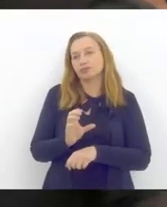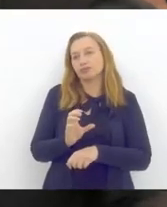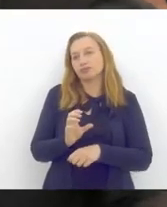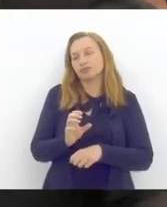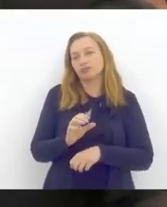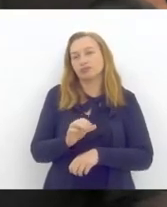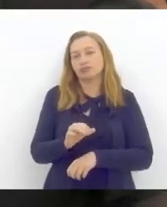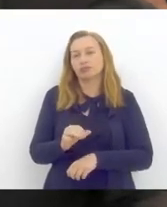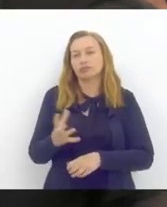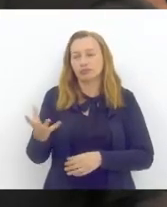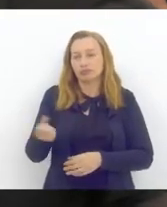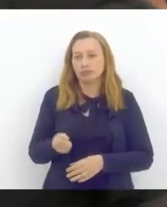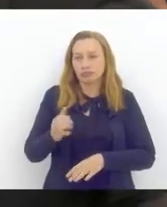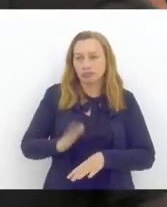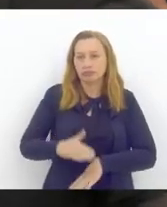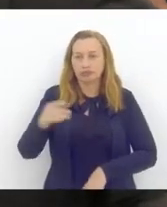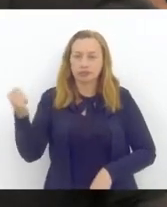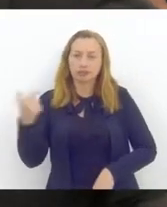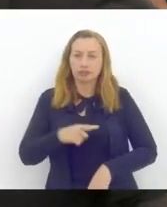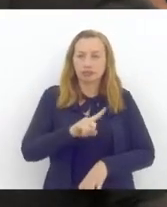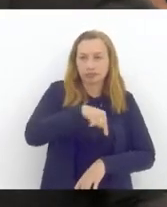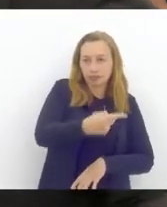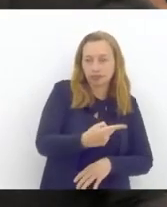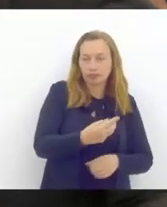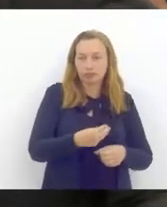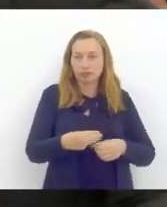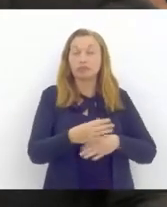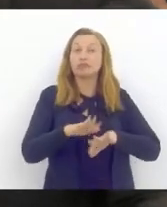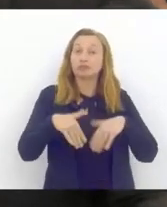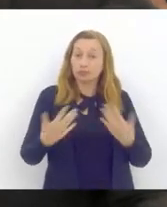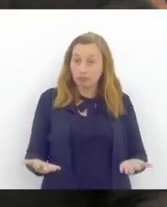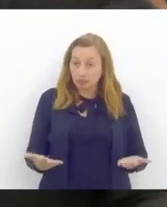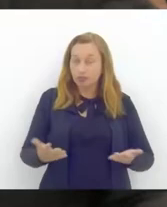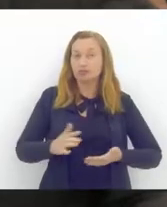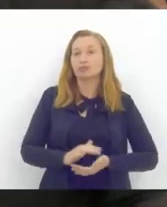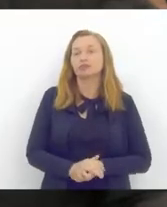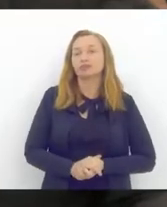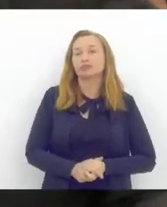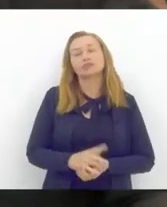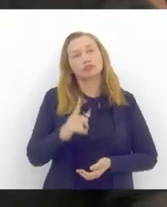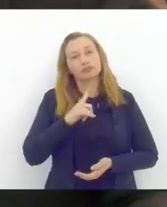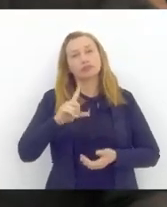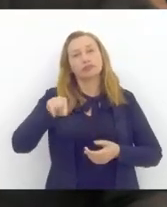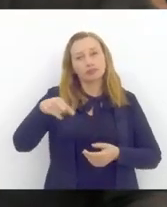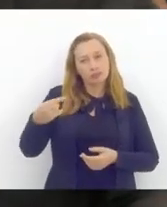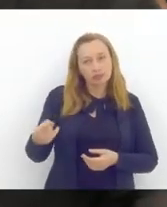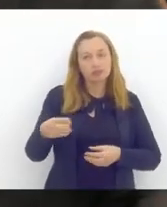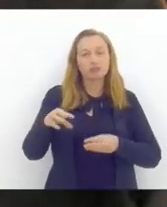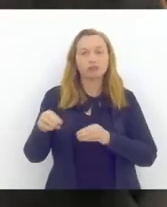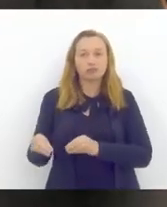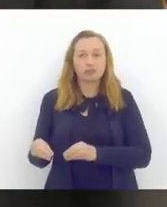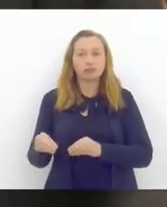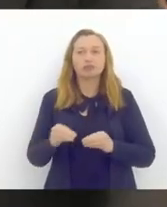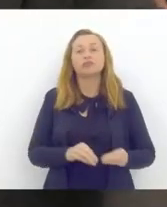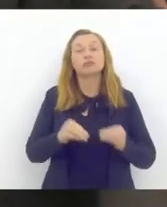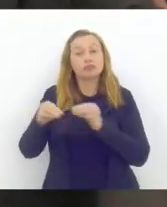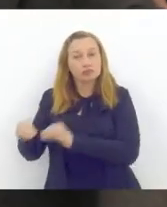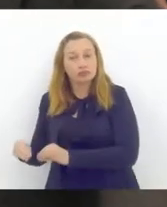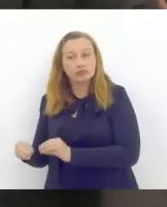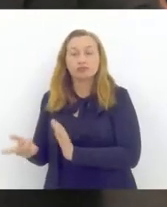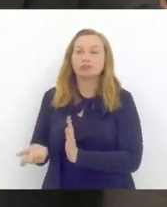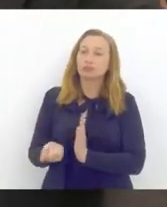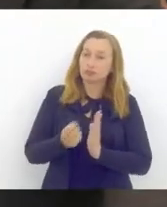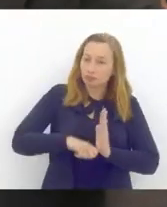outros municípios muito menores recebem talvez até mais. Então, assim, existem outras transferências e outros tributos que